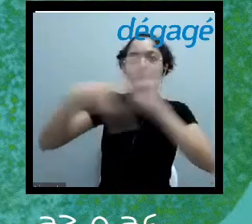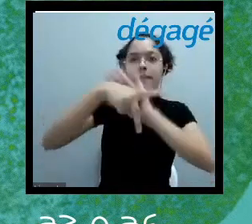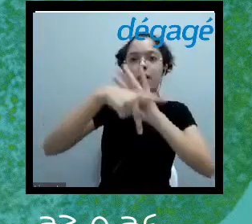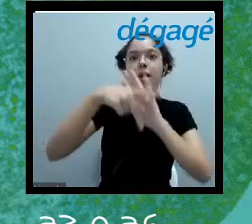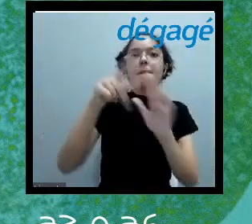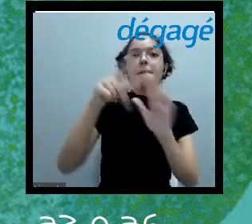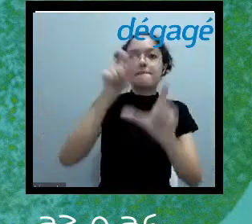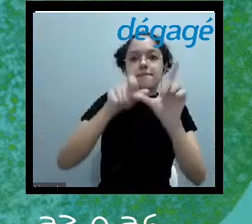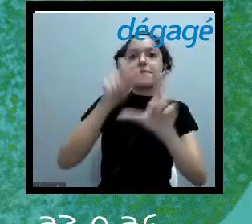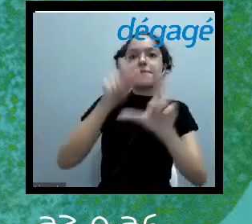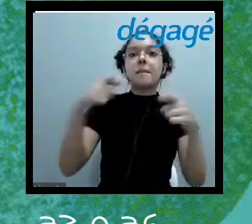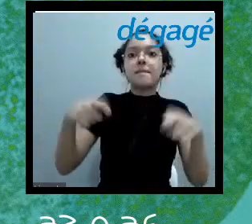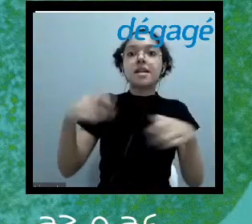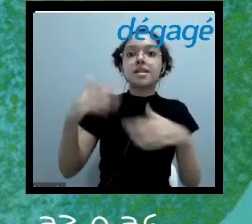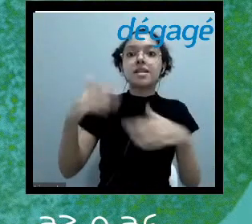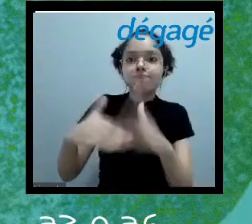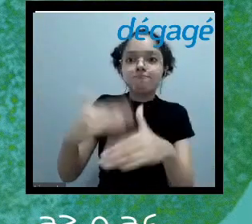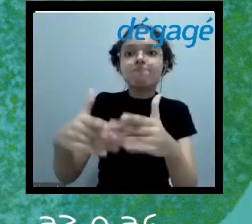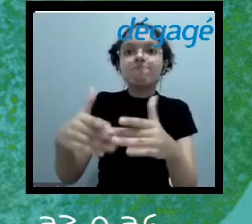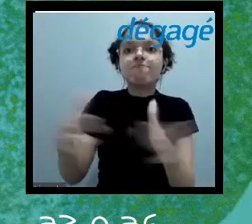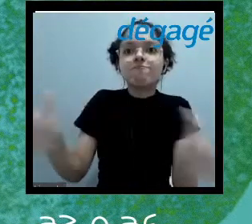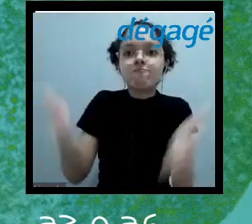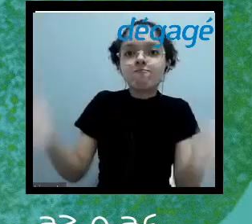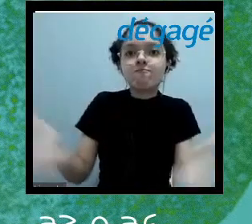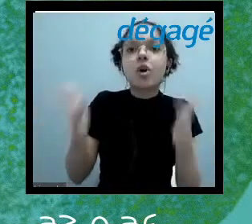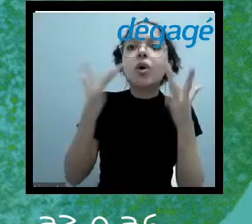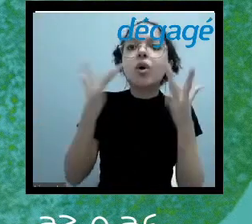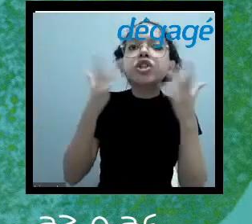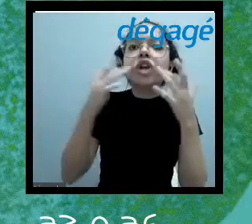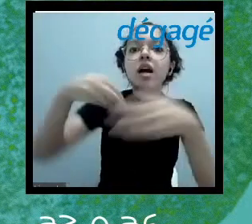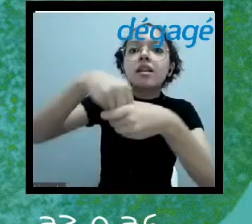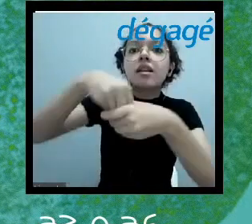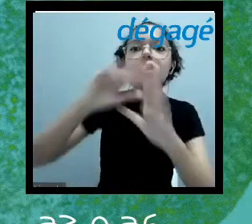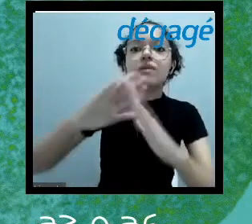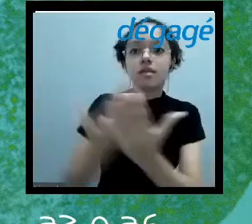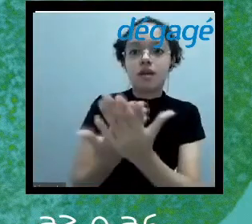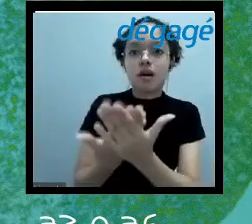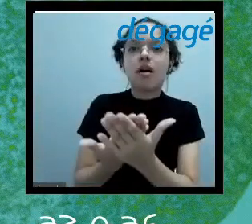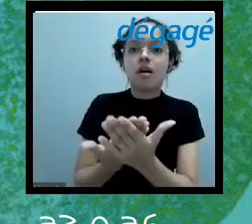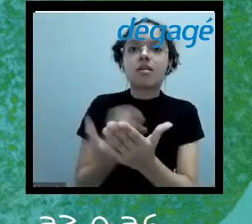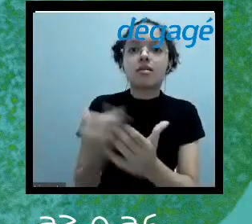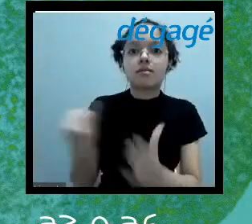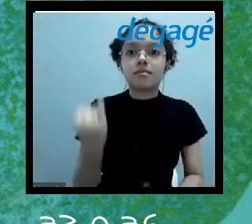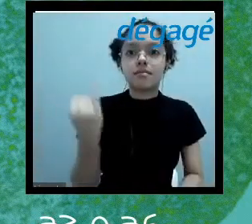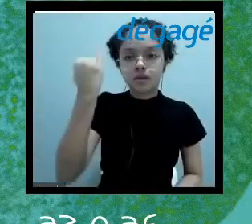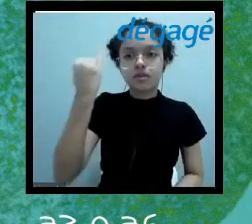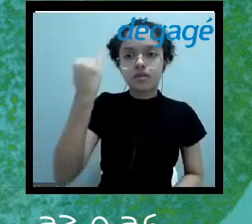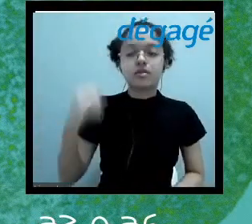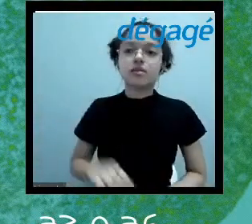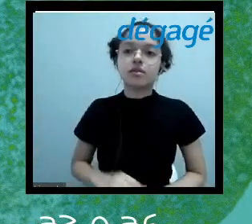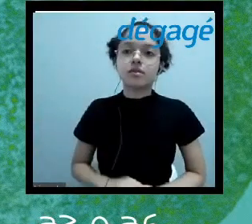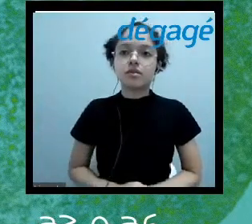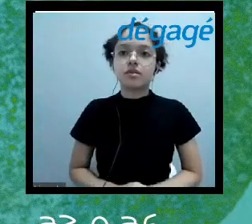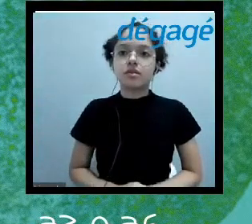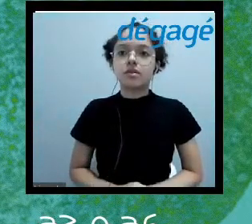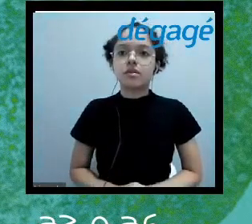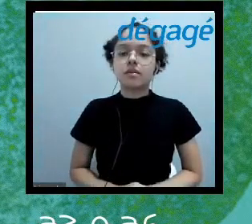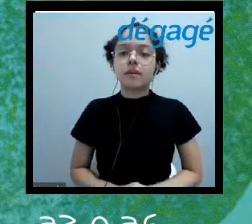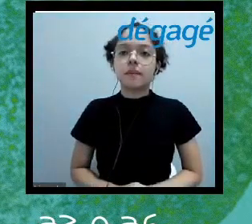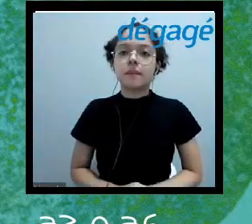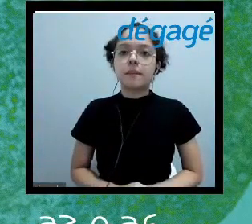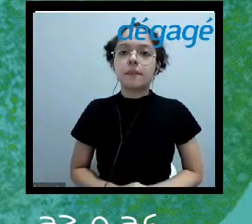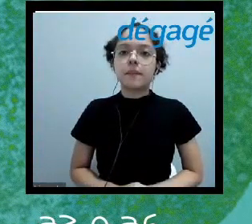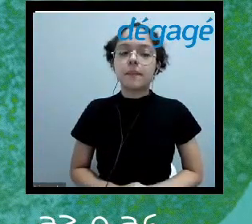o teatro mesmo nas escolas, como a Tavi falou, né? E o teatro tem essa, a